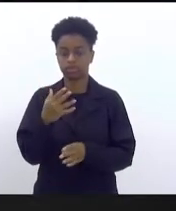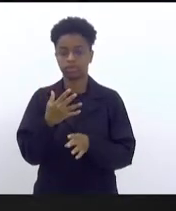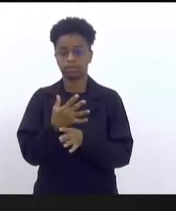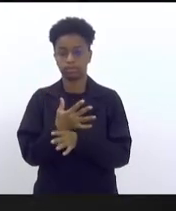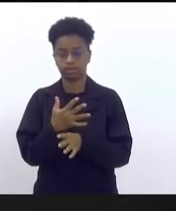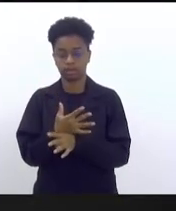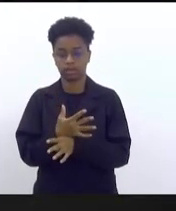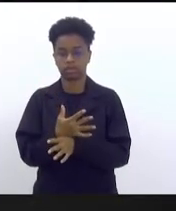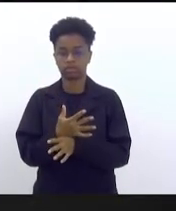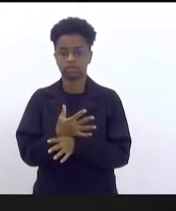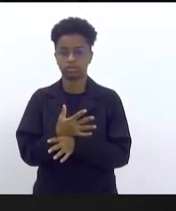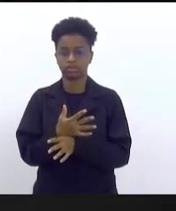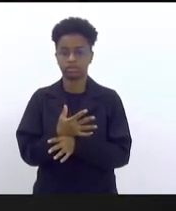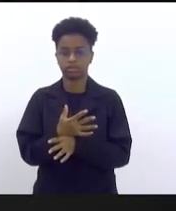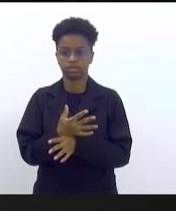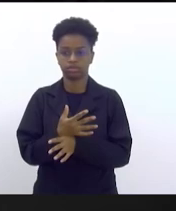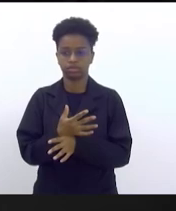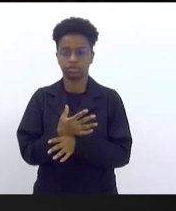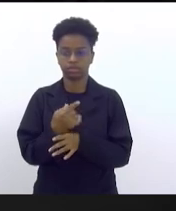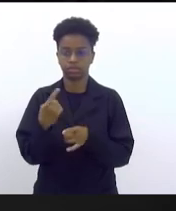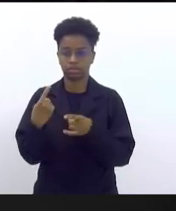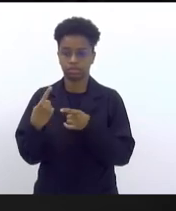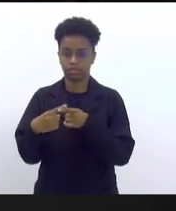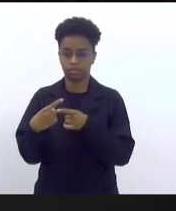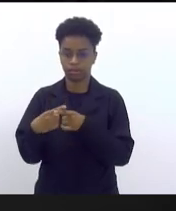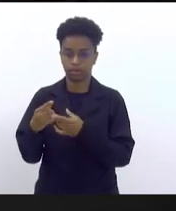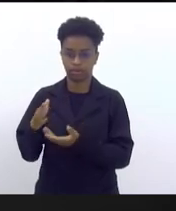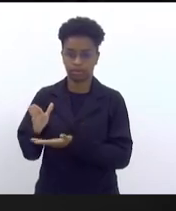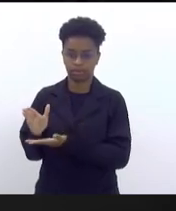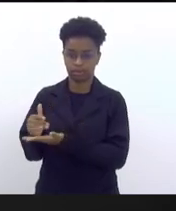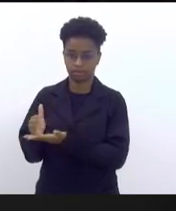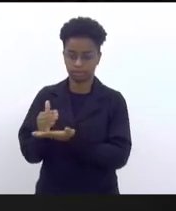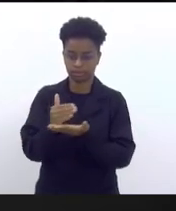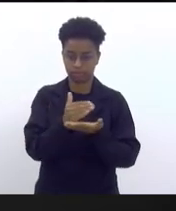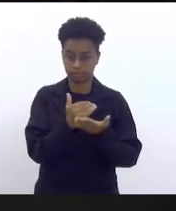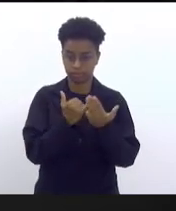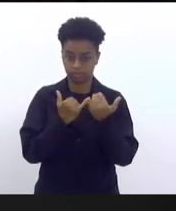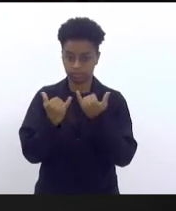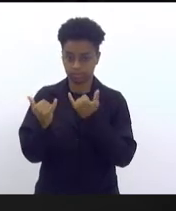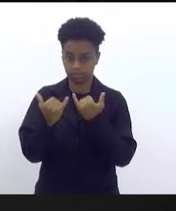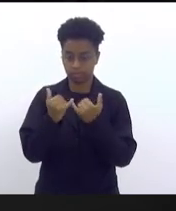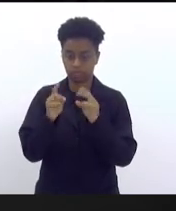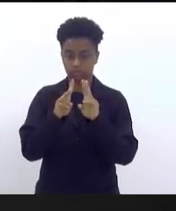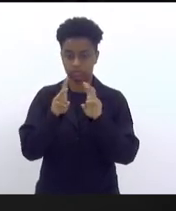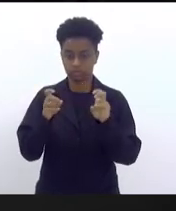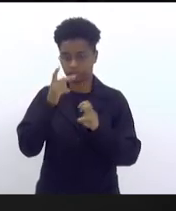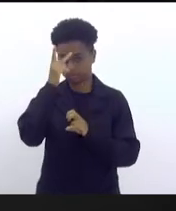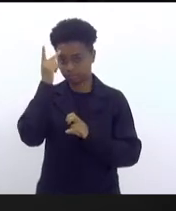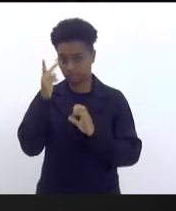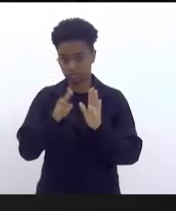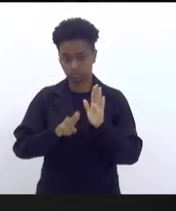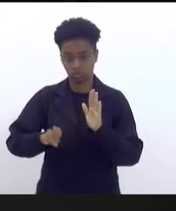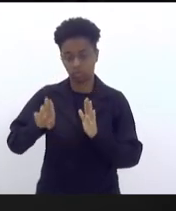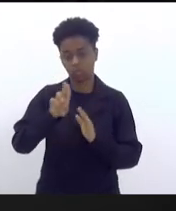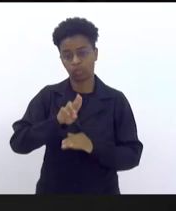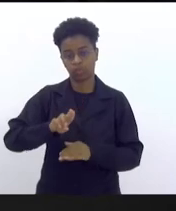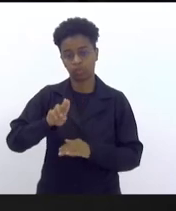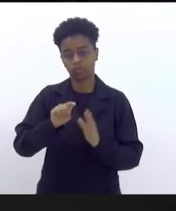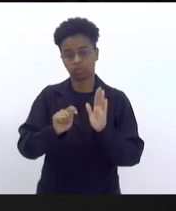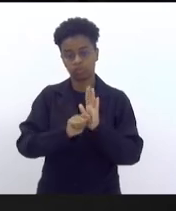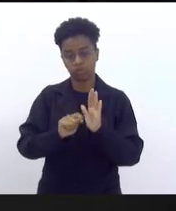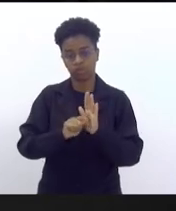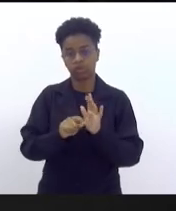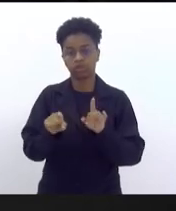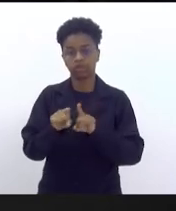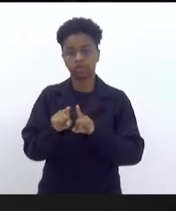é por conta dos dados de usuários da dependência química de uma forma